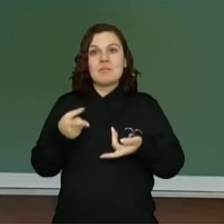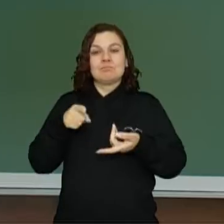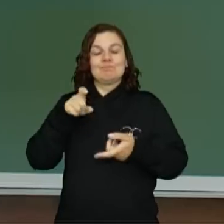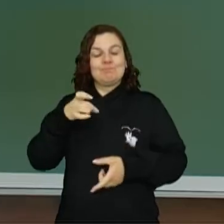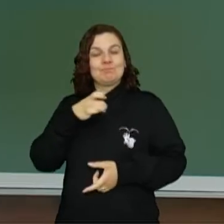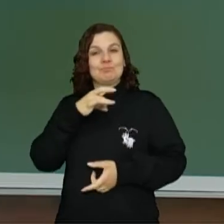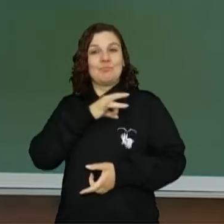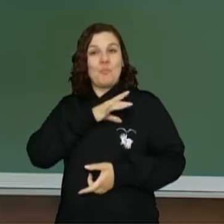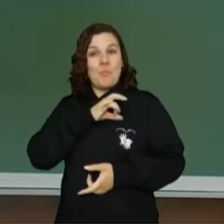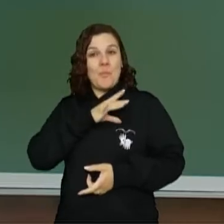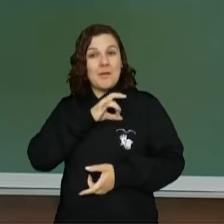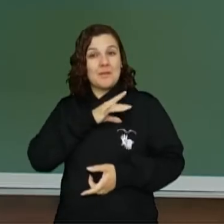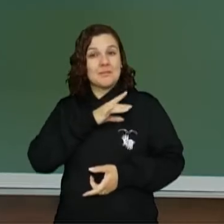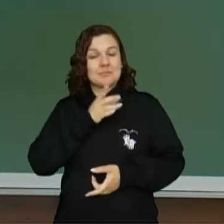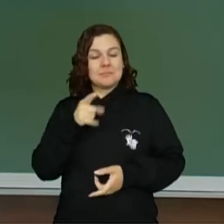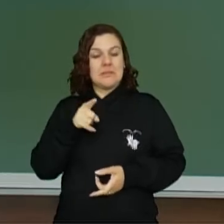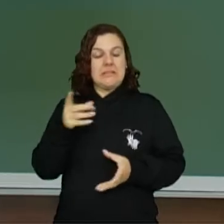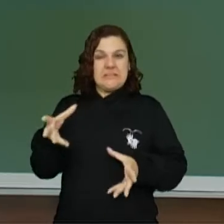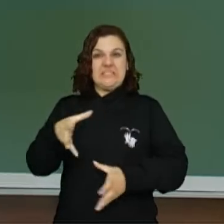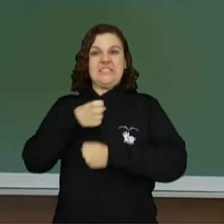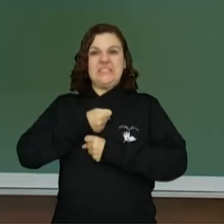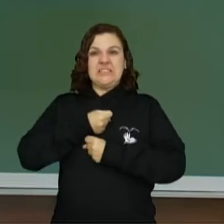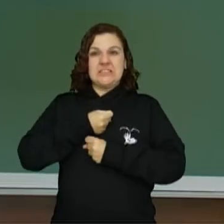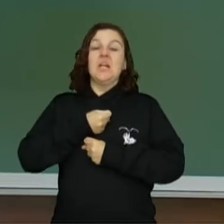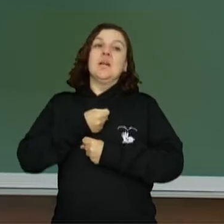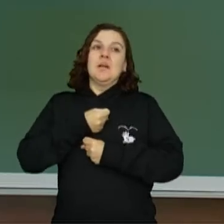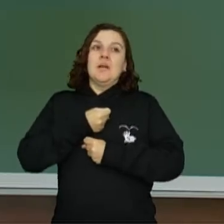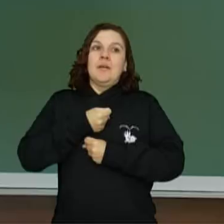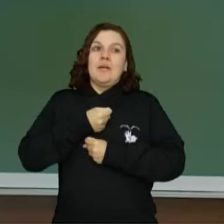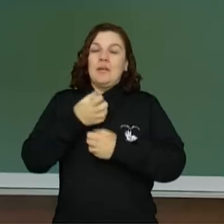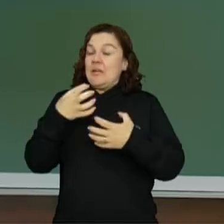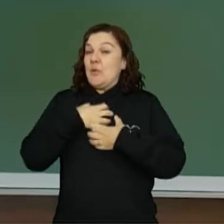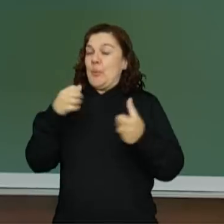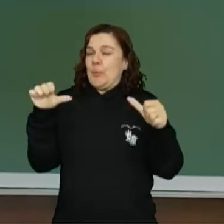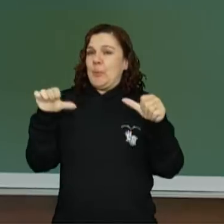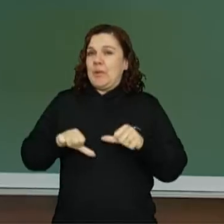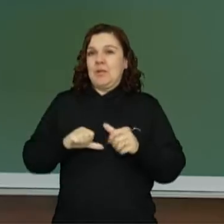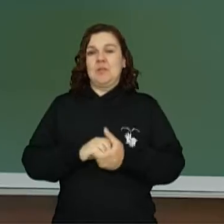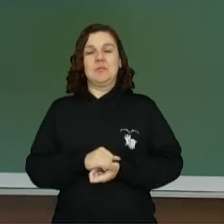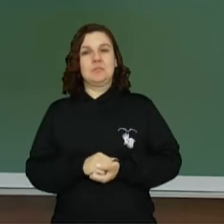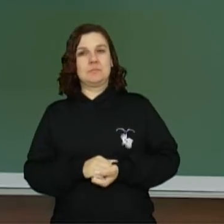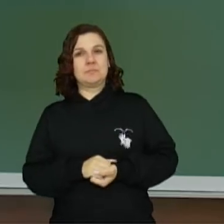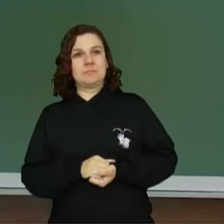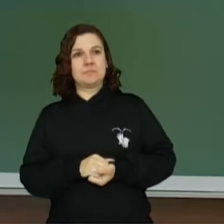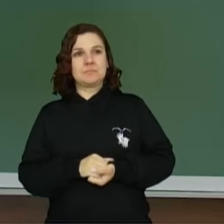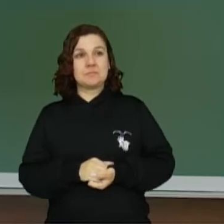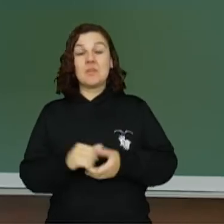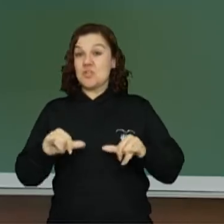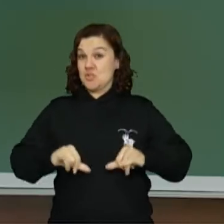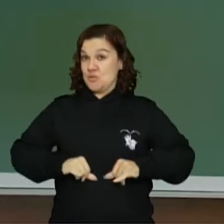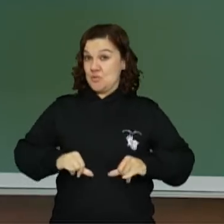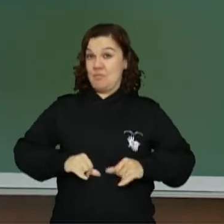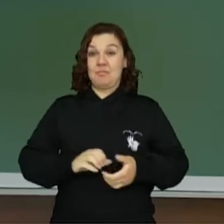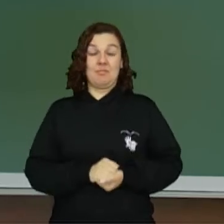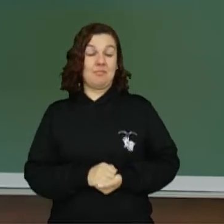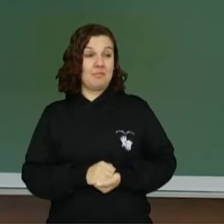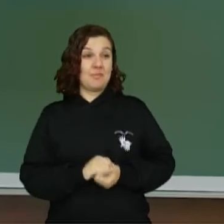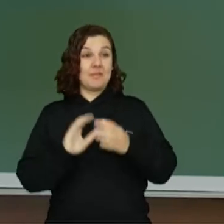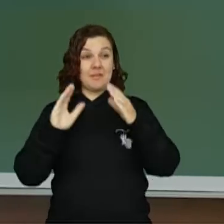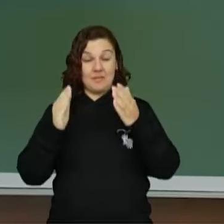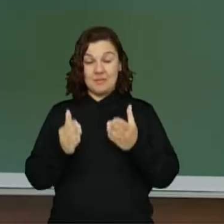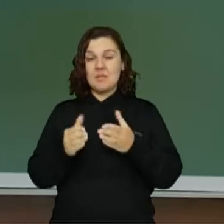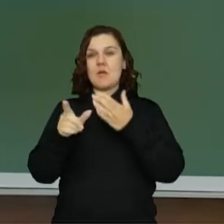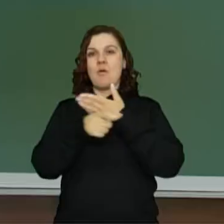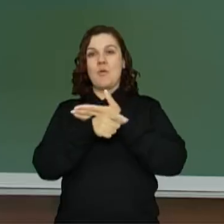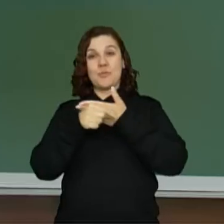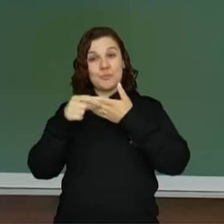ele se apodera de nós e traz sentimentos horríveis que nos faz sofrer. Então, ela